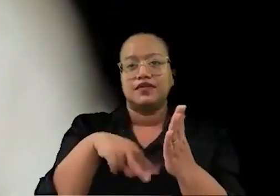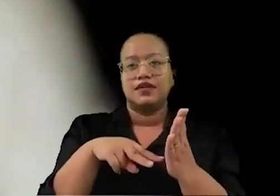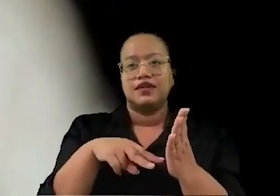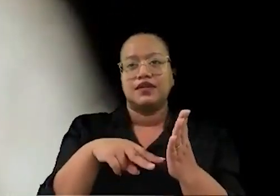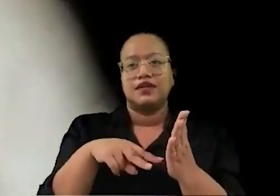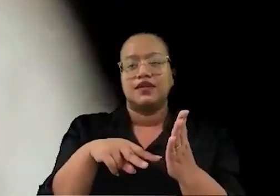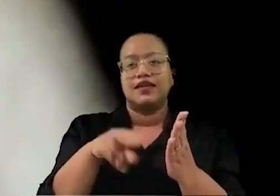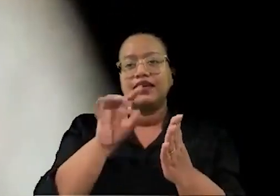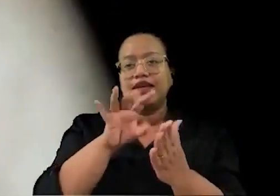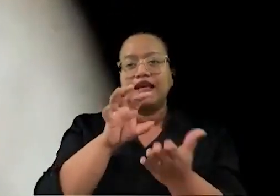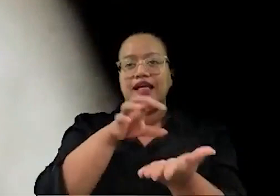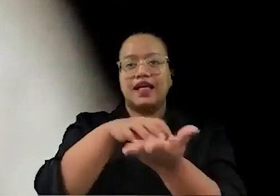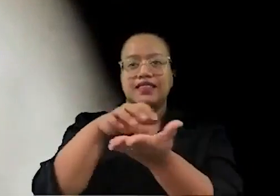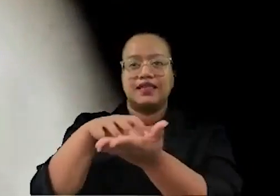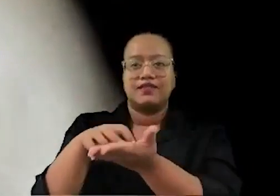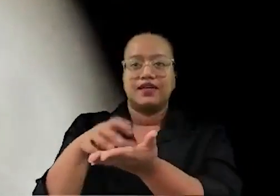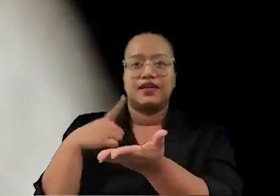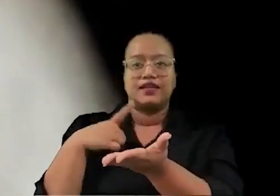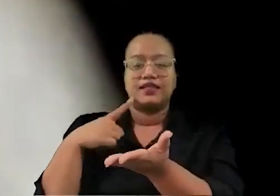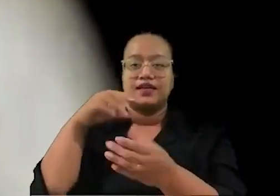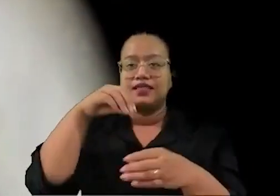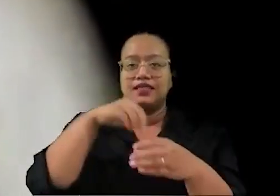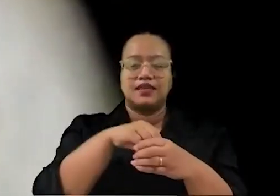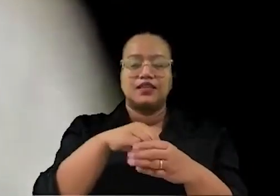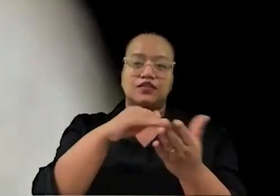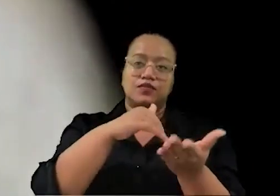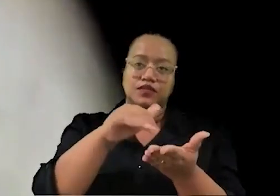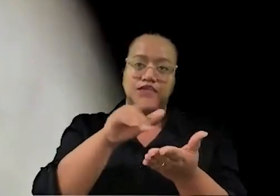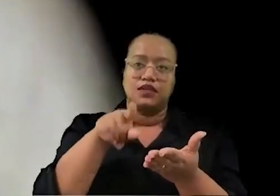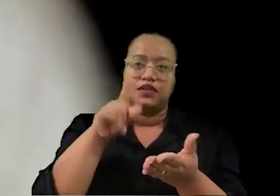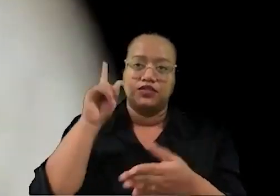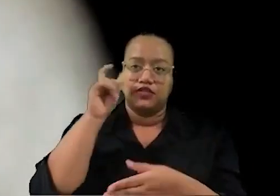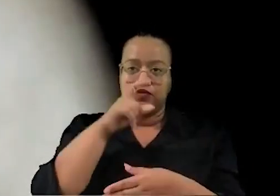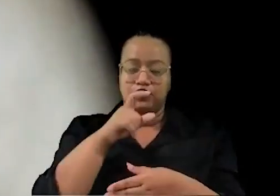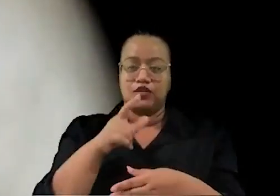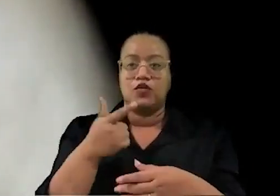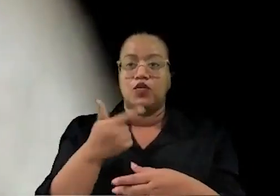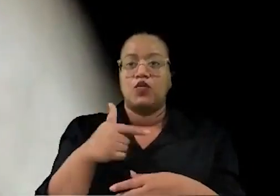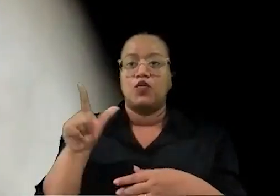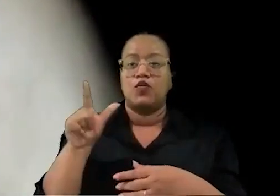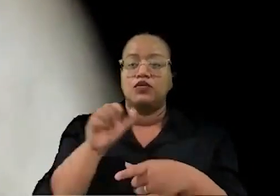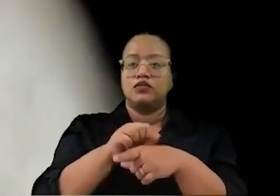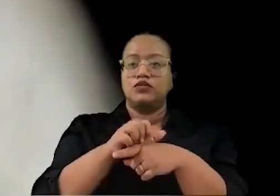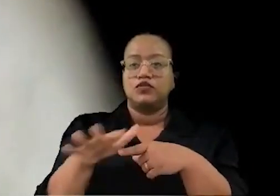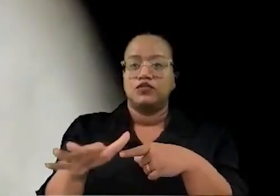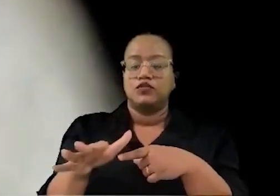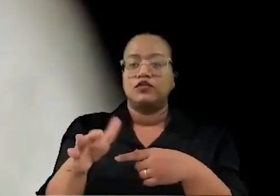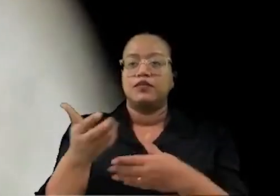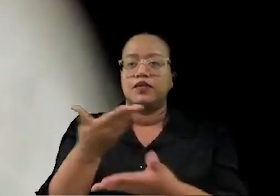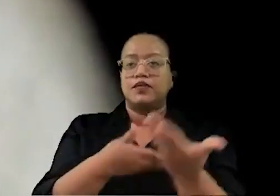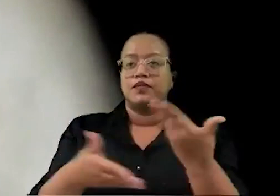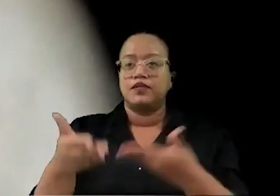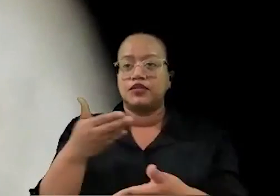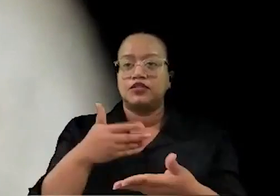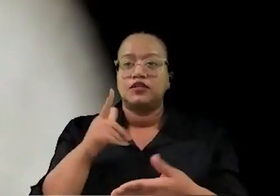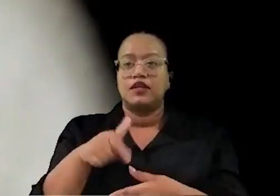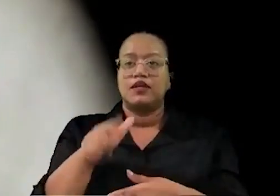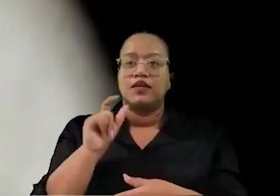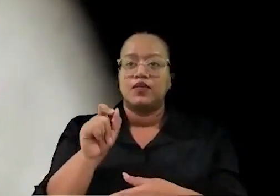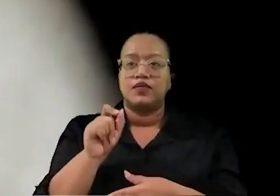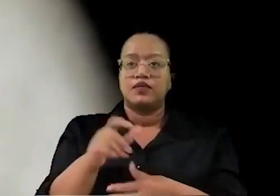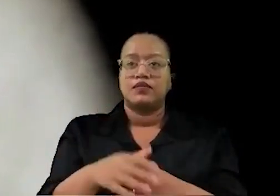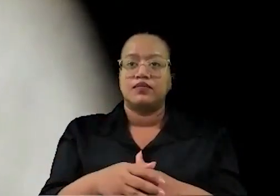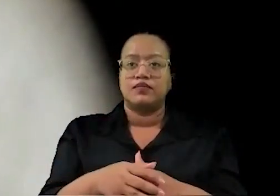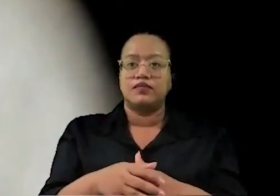dificuldade. Outra dificuldade do nosso fluxo, para compartilhar, que a Sabrina, eu vi que a Sabrina colocou o link, mas nós